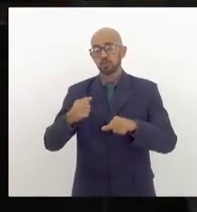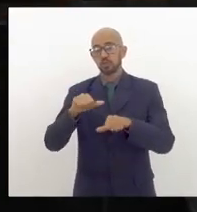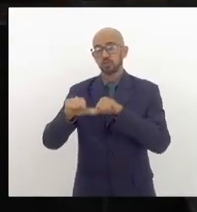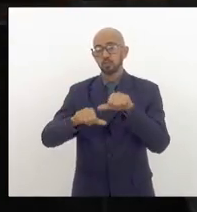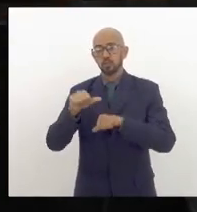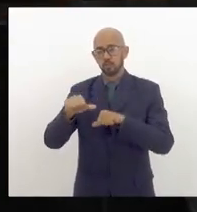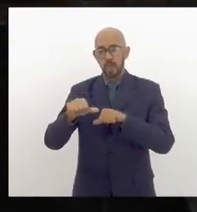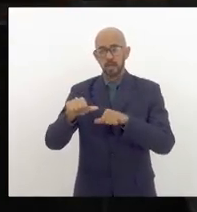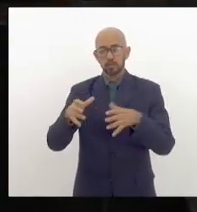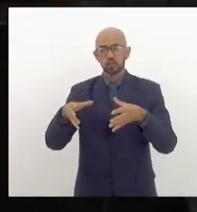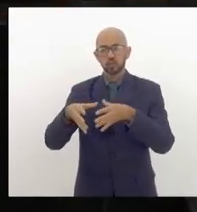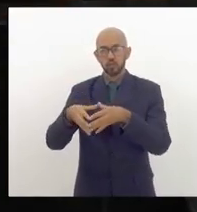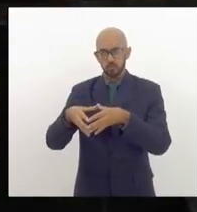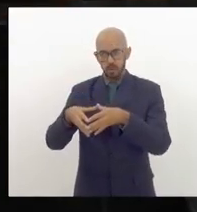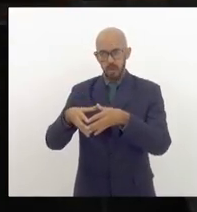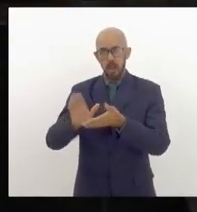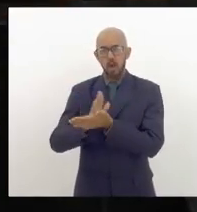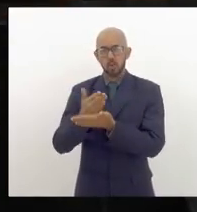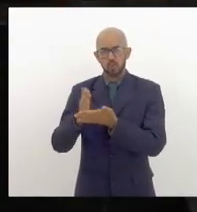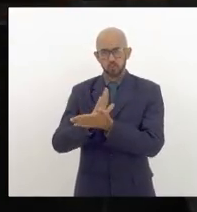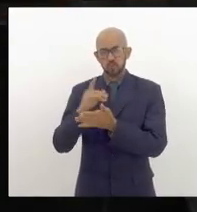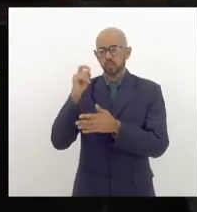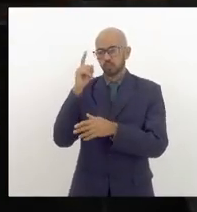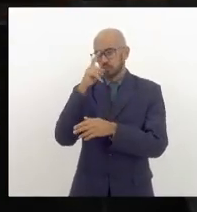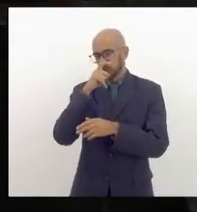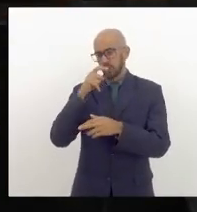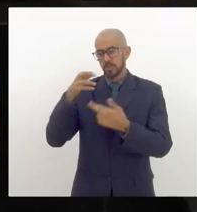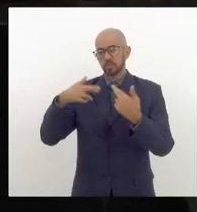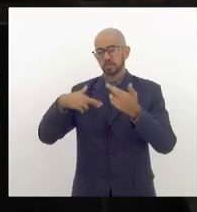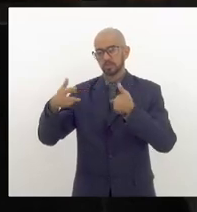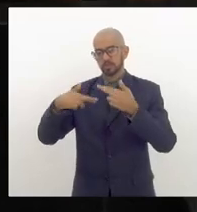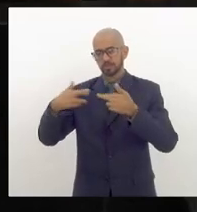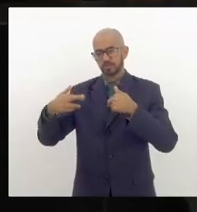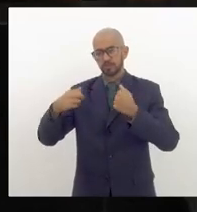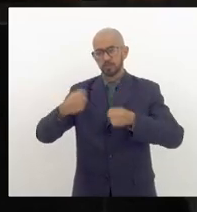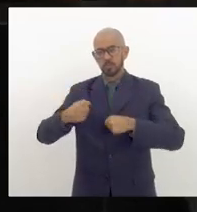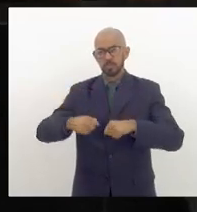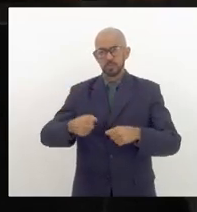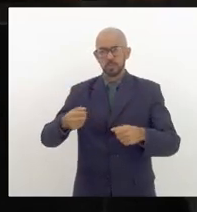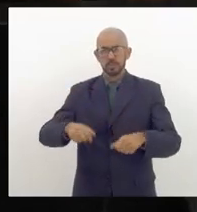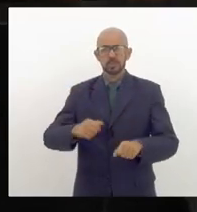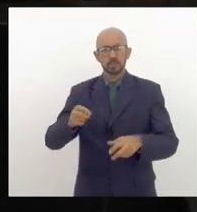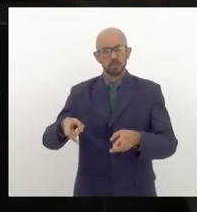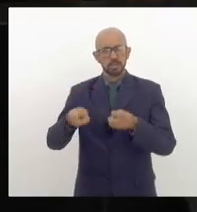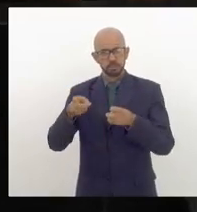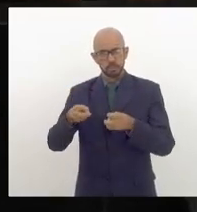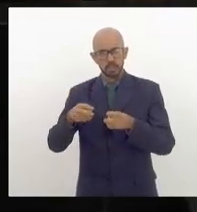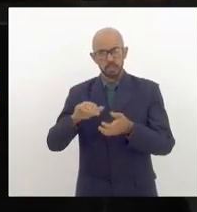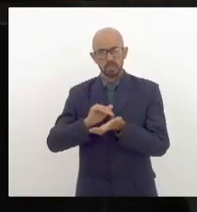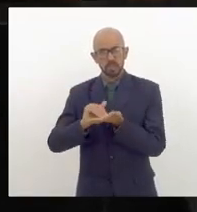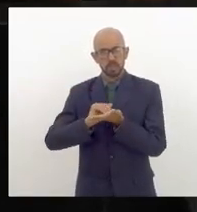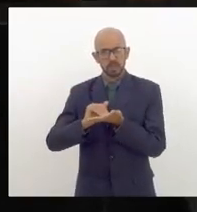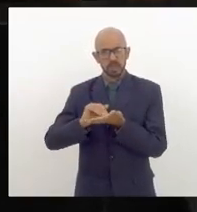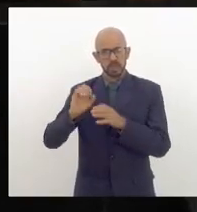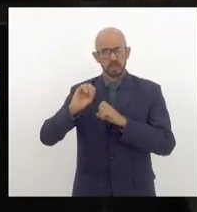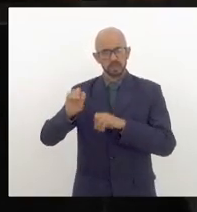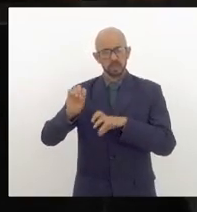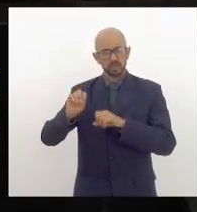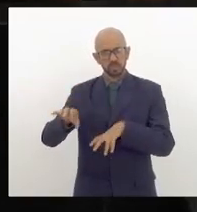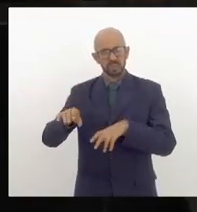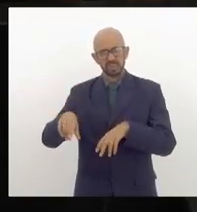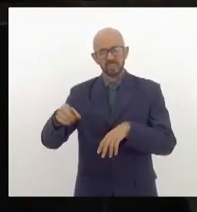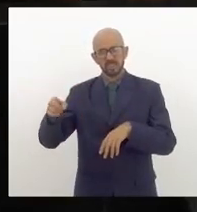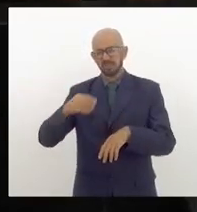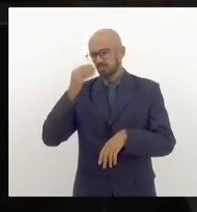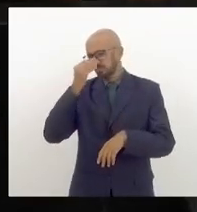de turma e mudar de professores alguns com dificuldades relacionais que precisam ser tratadas com muito cuidado e a secretaria de educação tratando essa